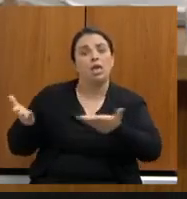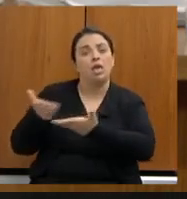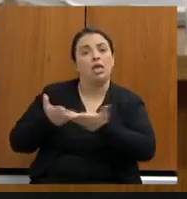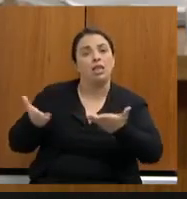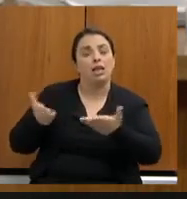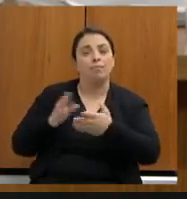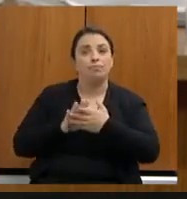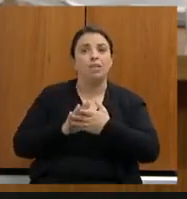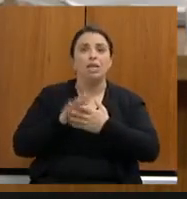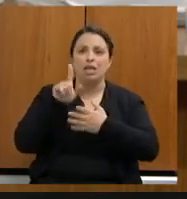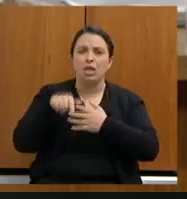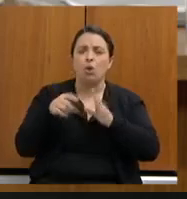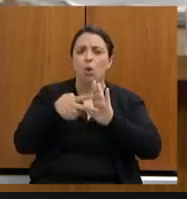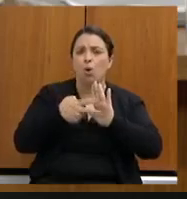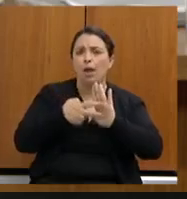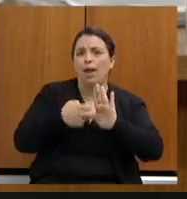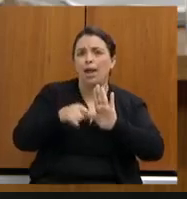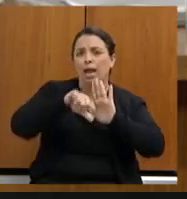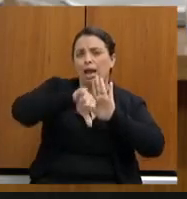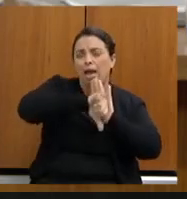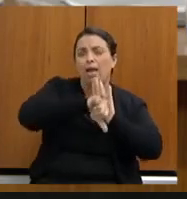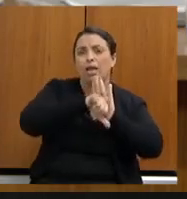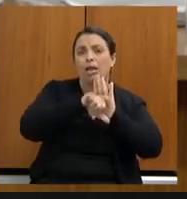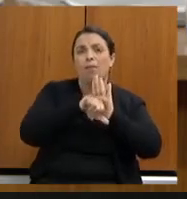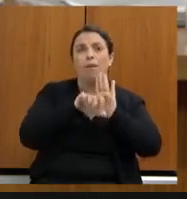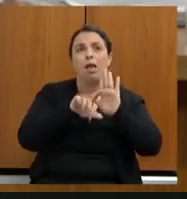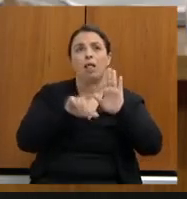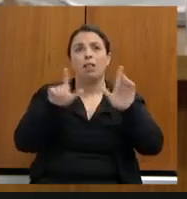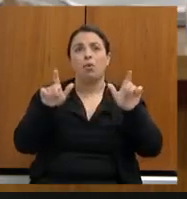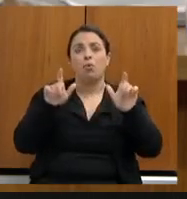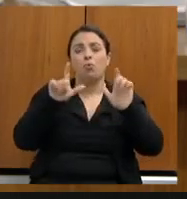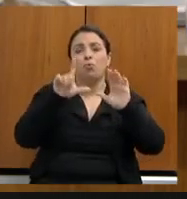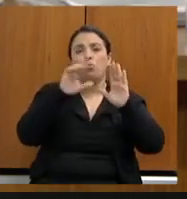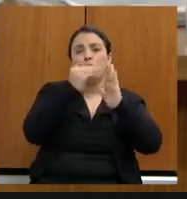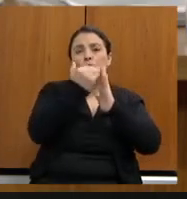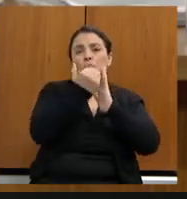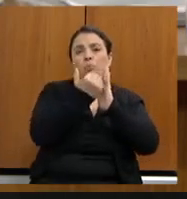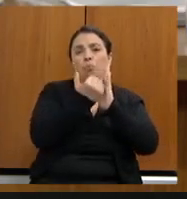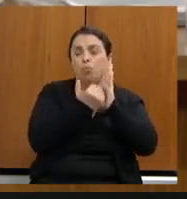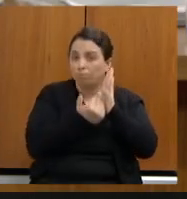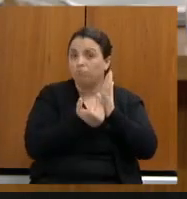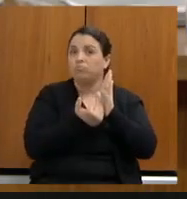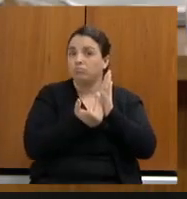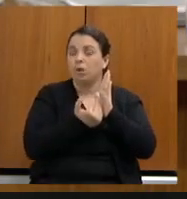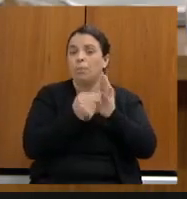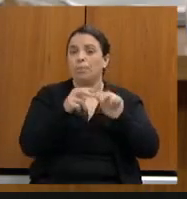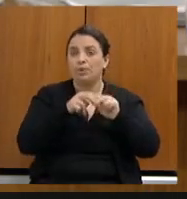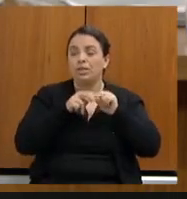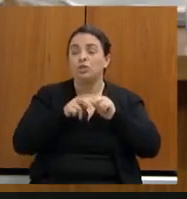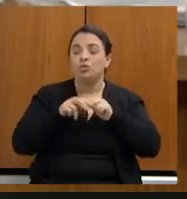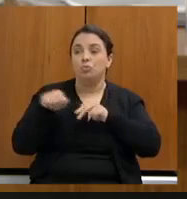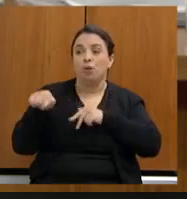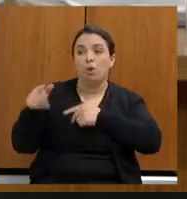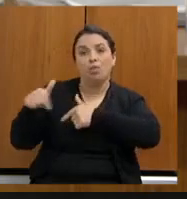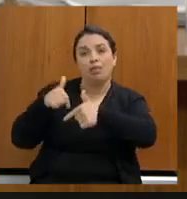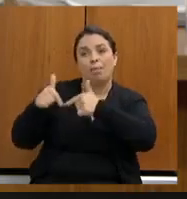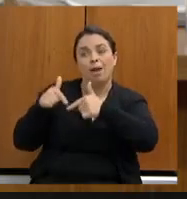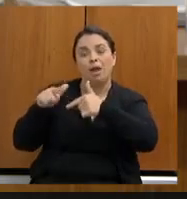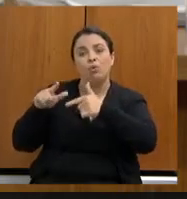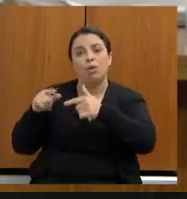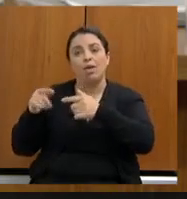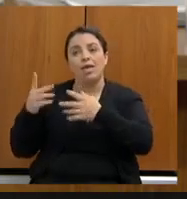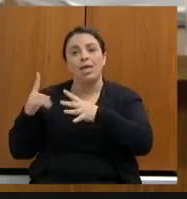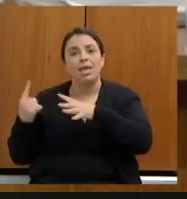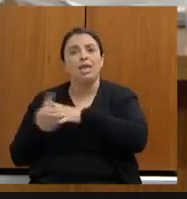criminalidade tem tem reduzido assim drasticamente assustadoramente a nosso favor então operam em várias e várias